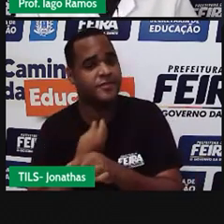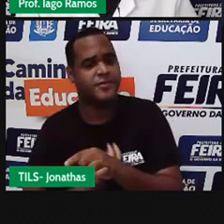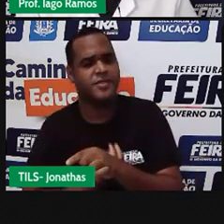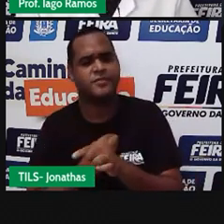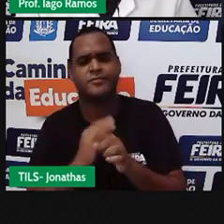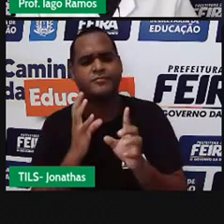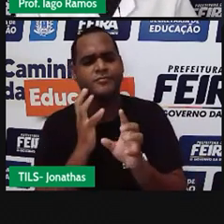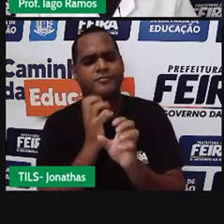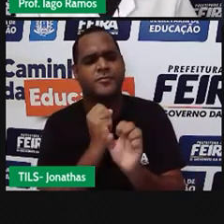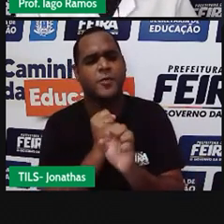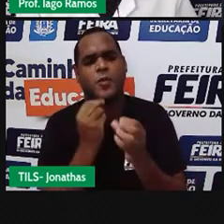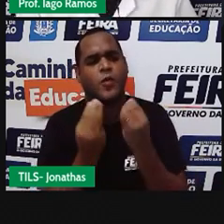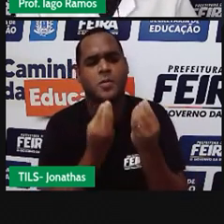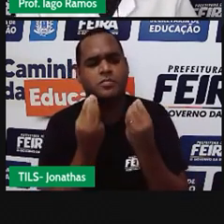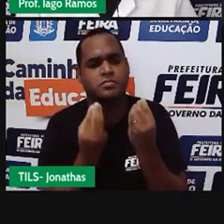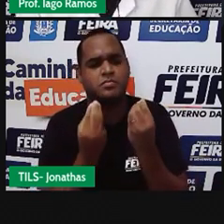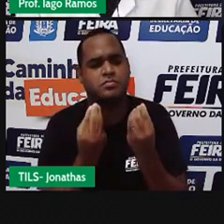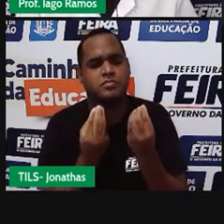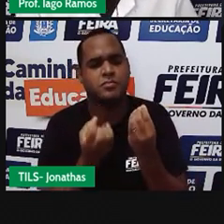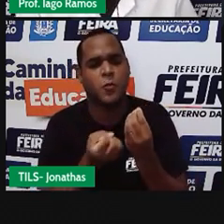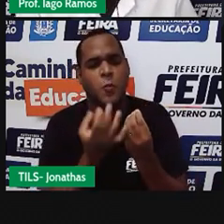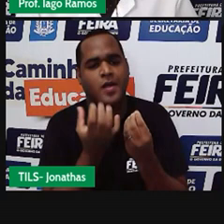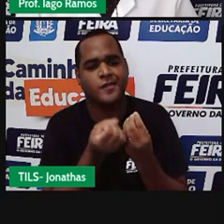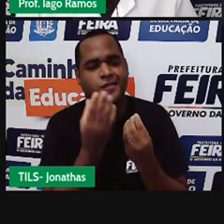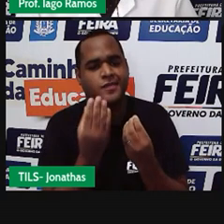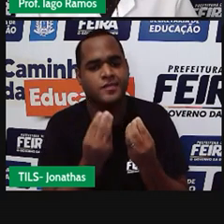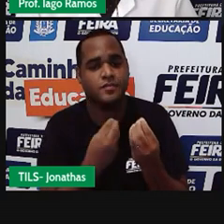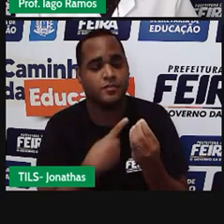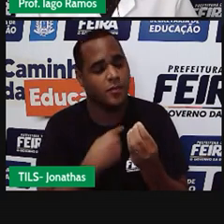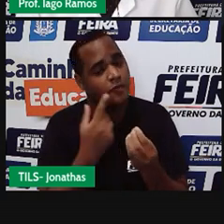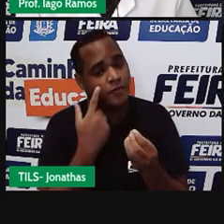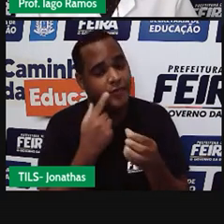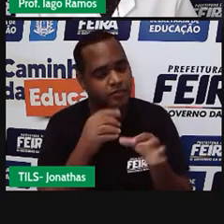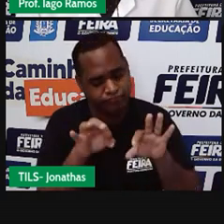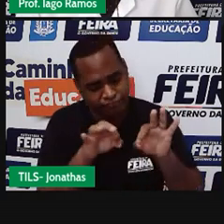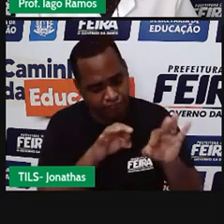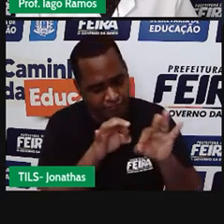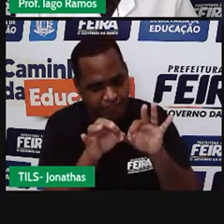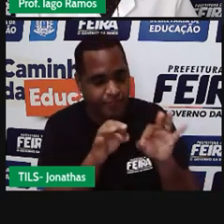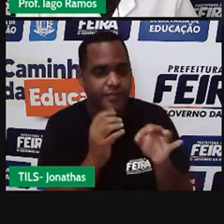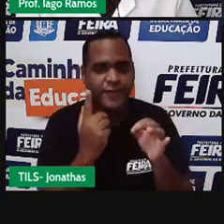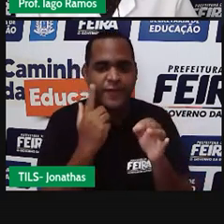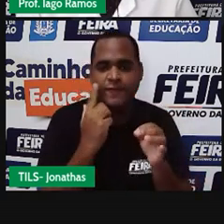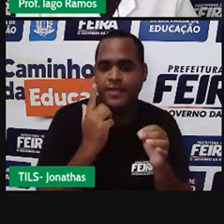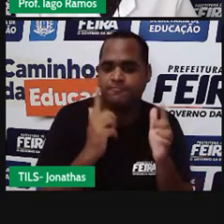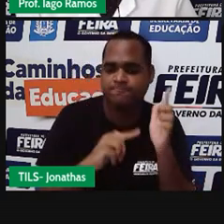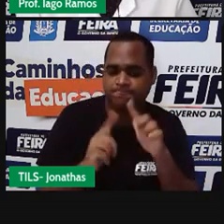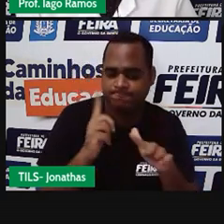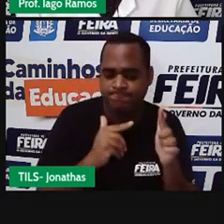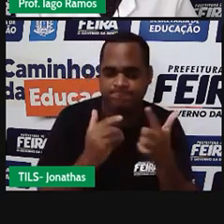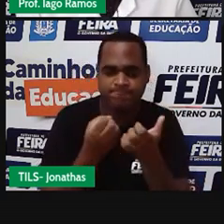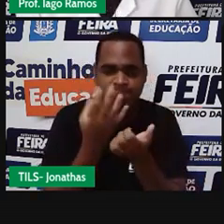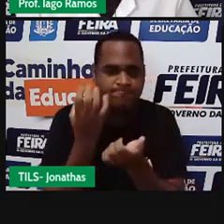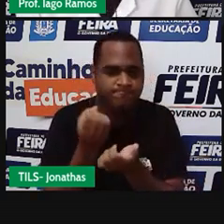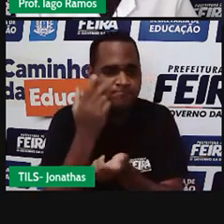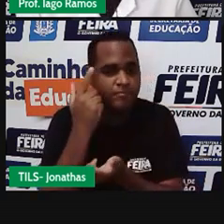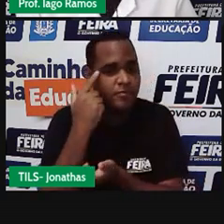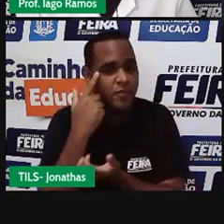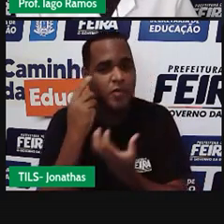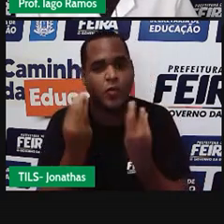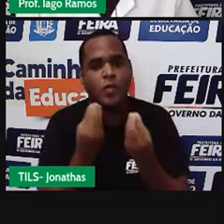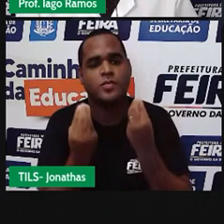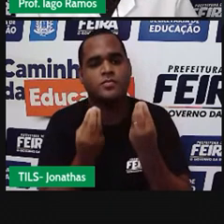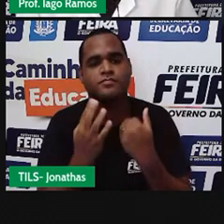sei eu tô fazendo aqui tá bom E aí você vai tentando descobrir olha só